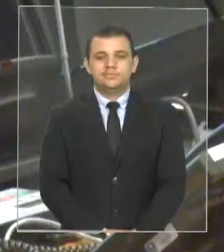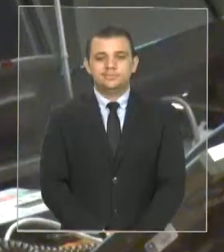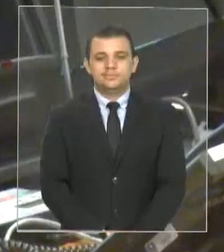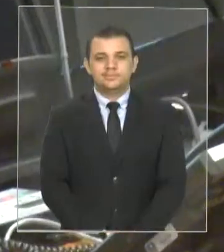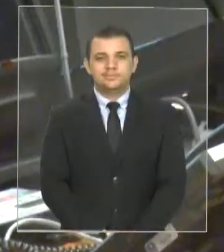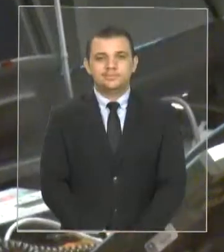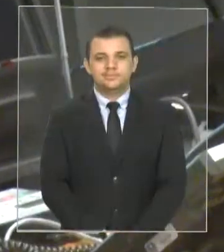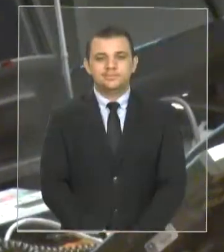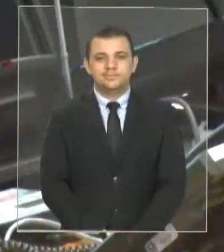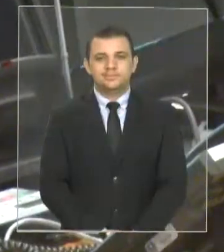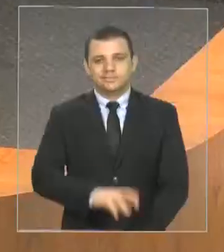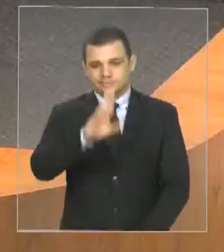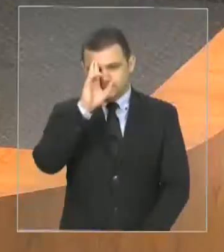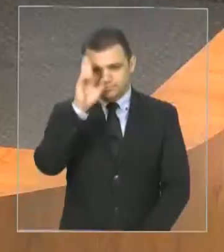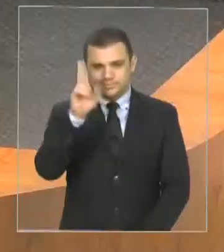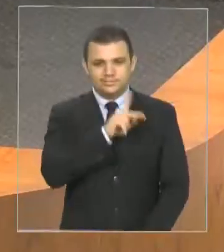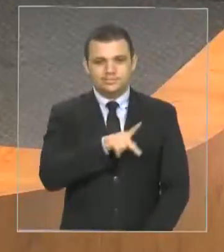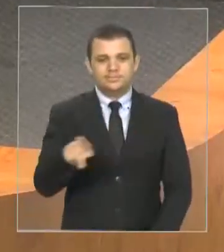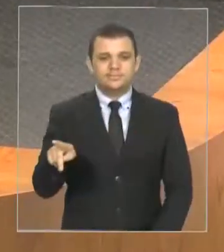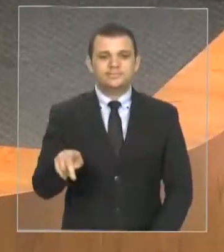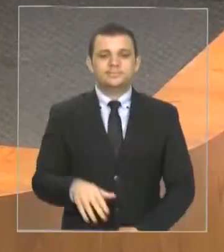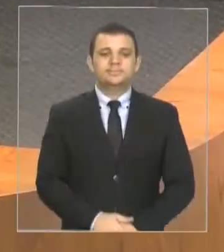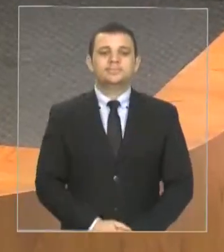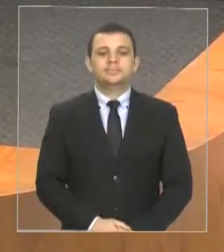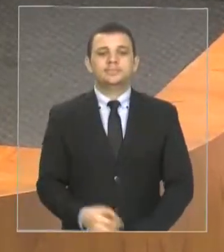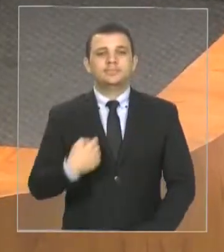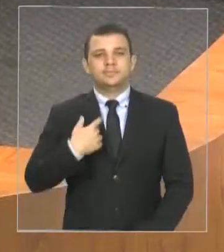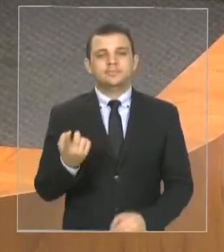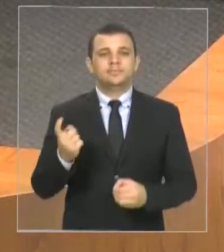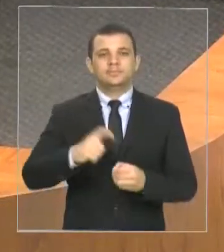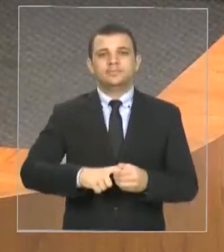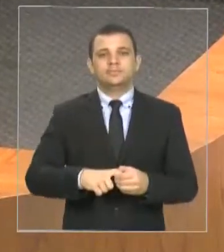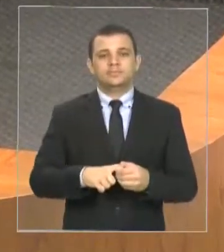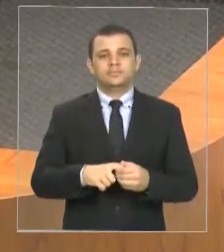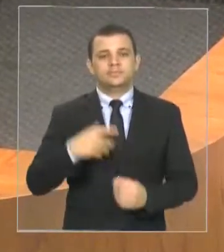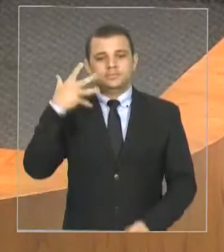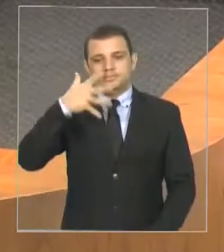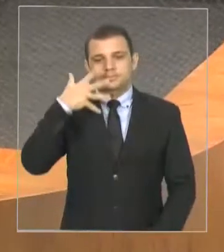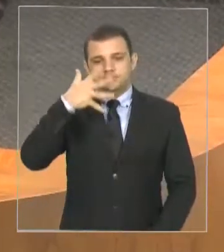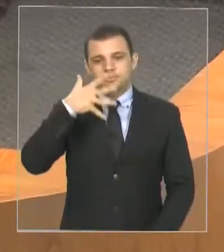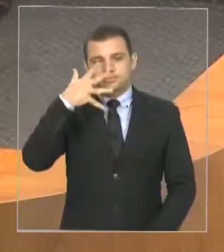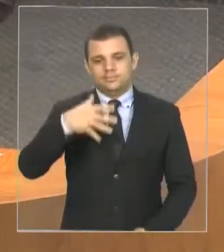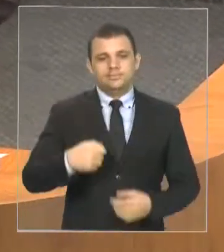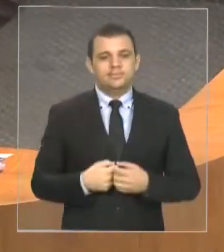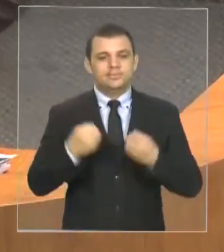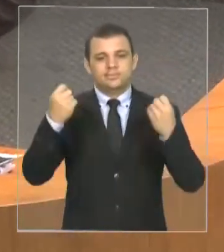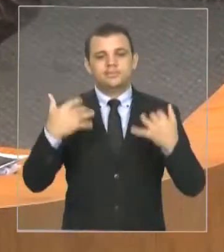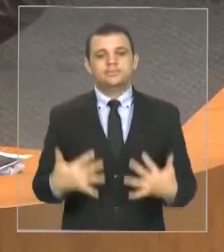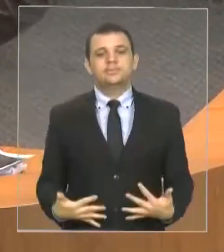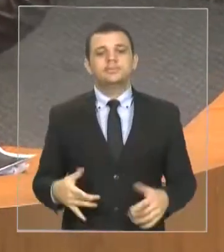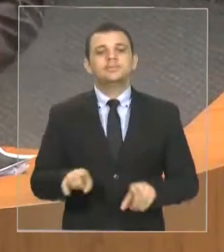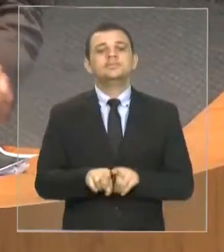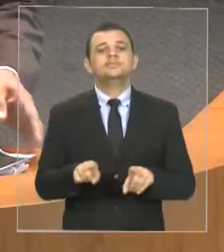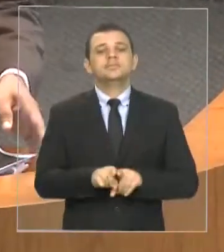Senhor presidente, volto a ocupar a tribuna para fazer referência